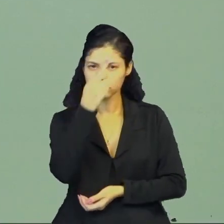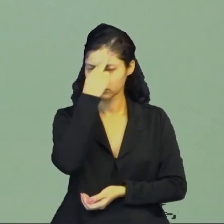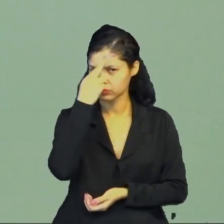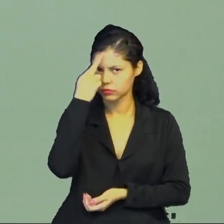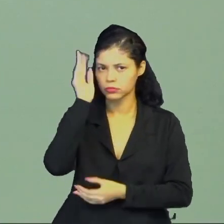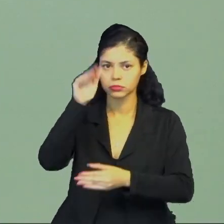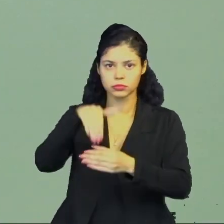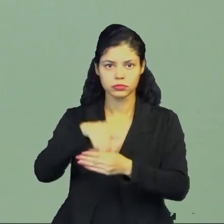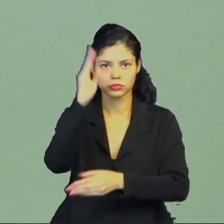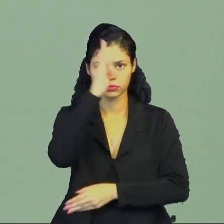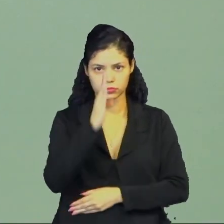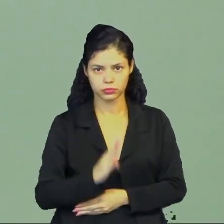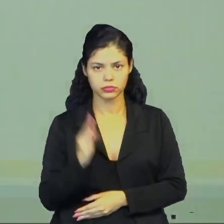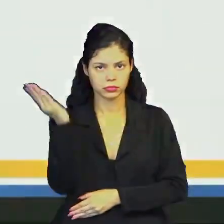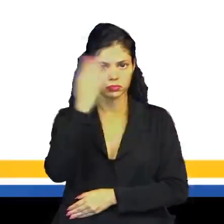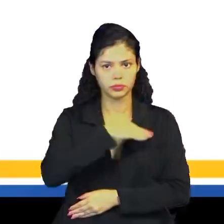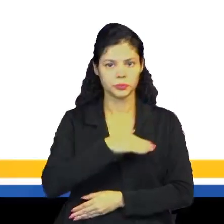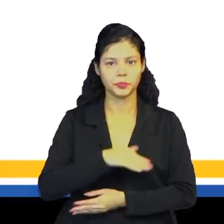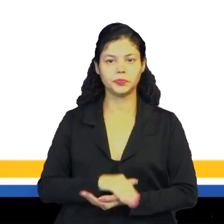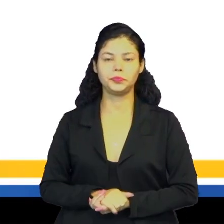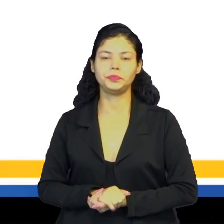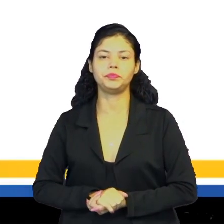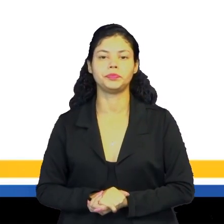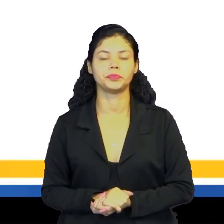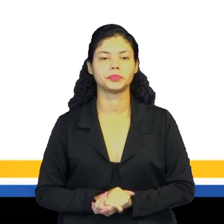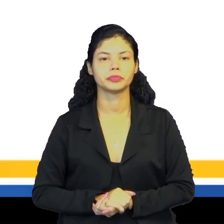do voto no Brasil. Vamos lá?